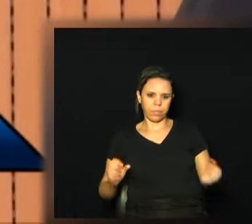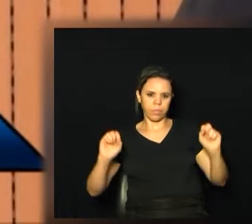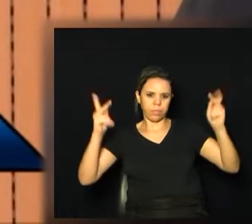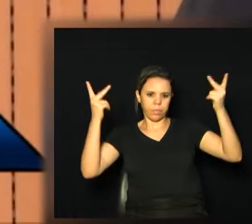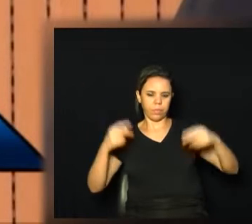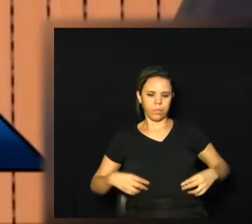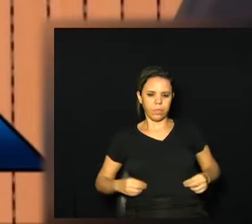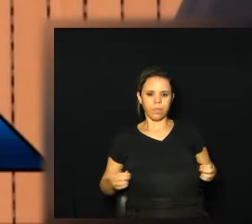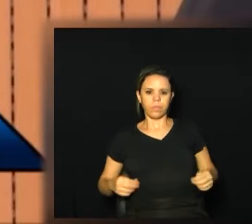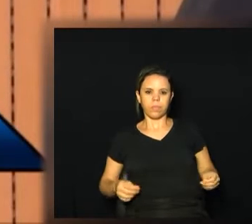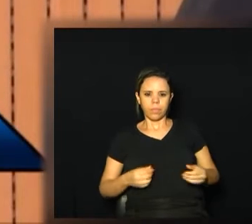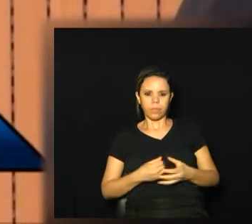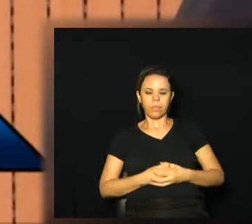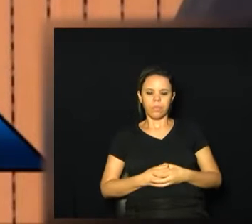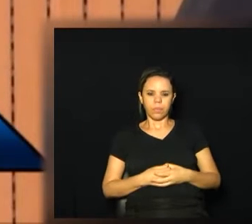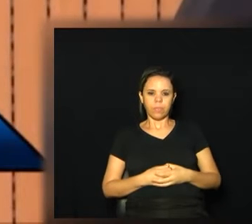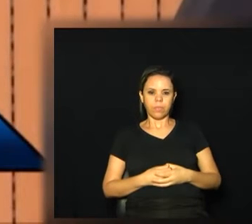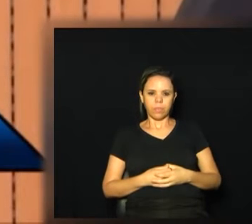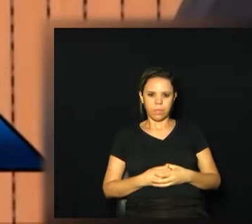é isso, Ele está no shopping,